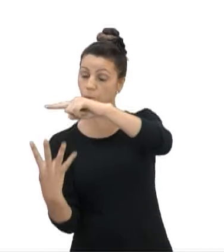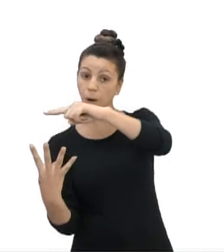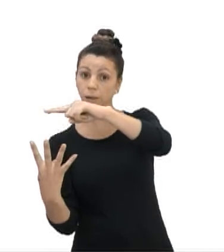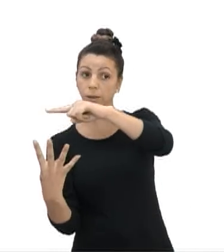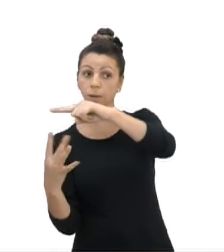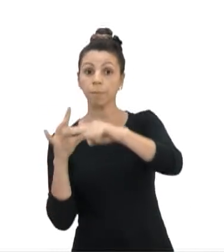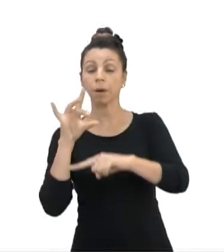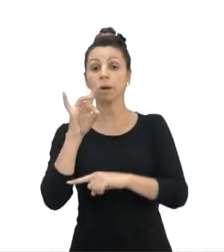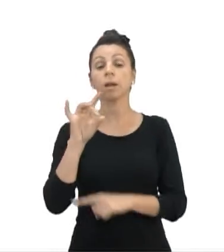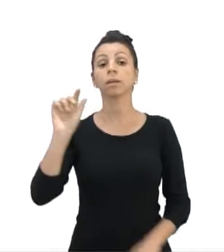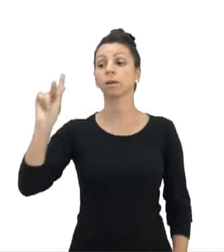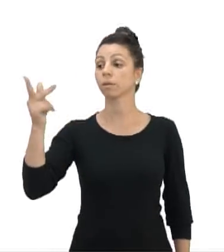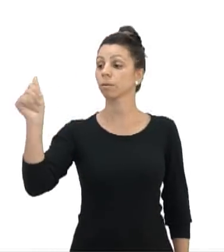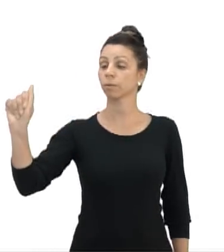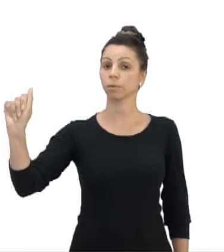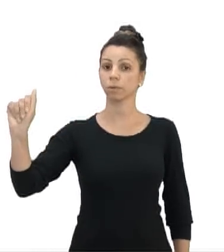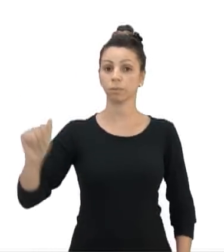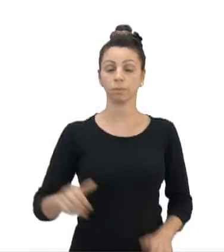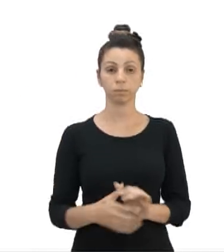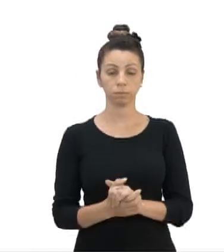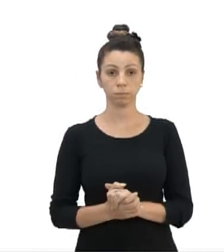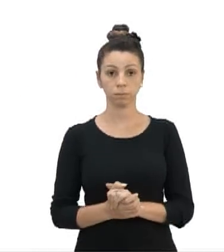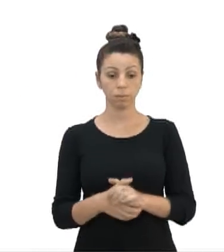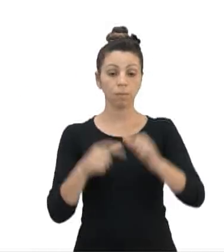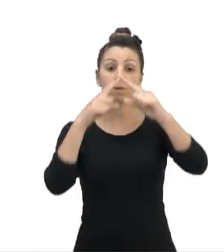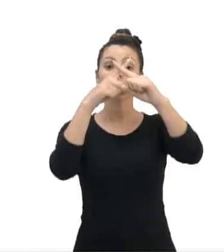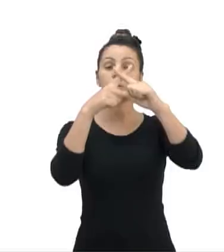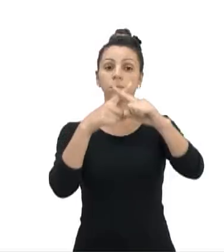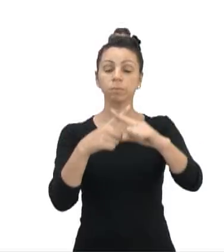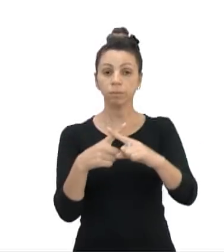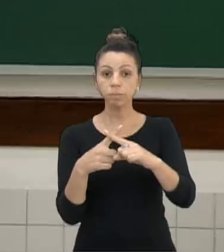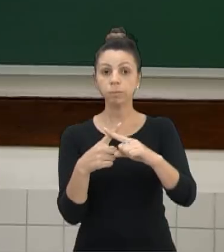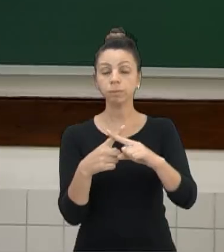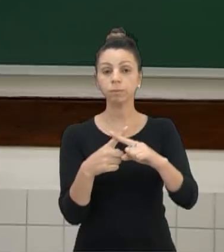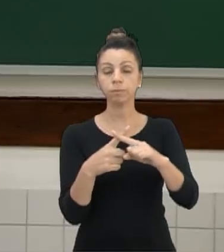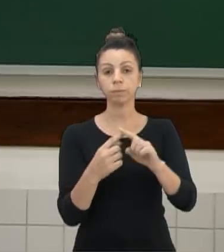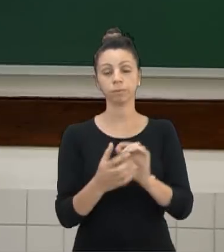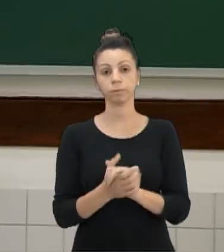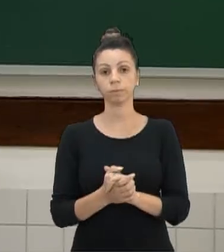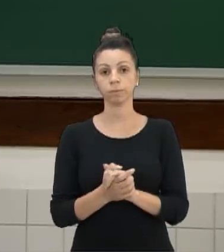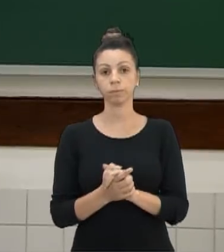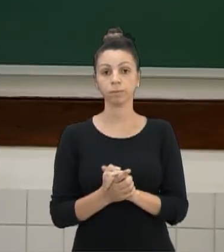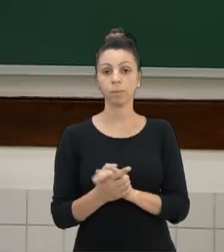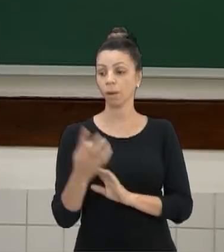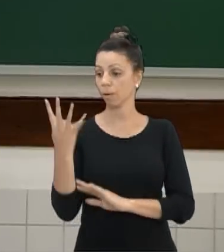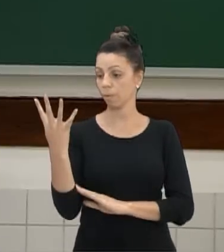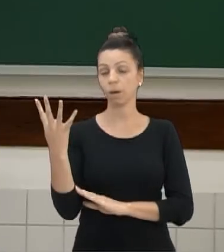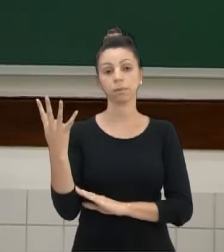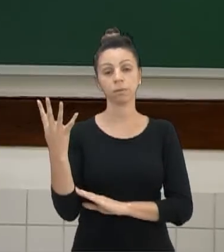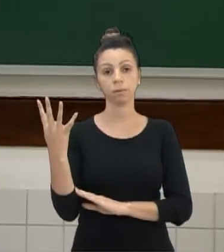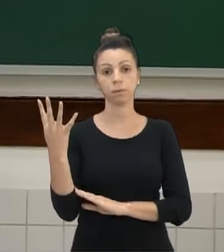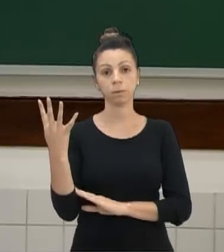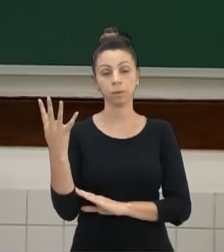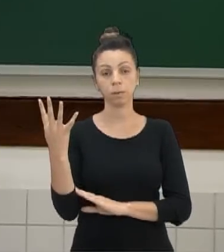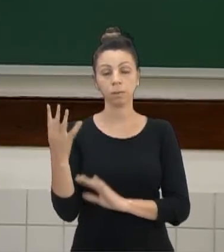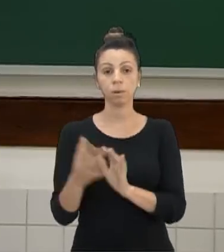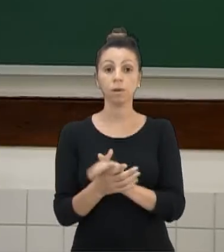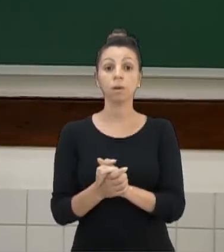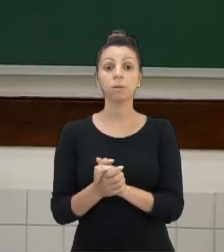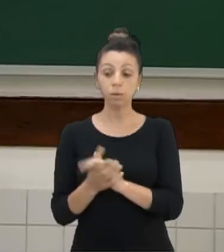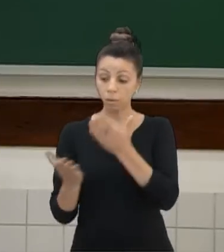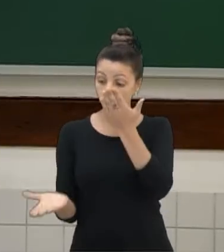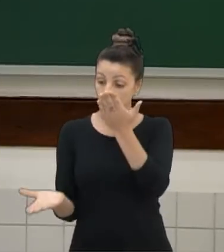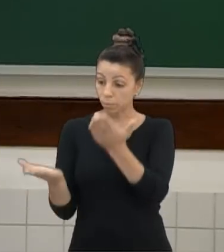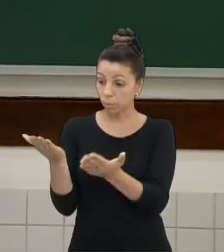gente vai multiplicar nossa quarta por 4 para cada alqueire. Então, tem uma relação de proporção direta nas